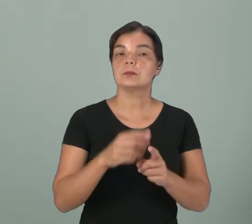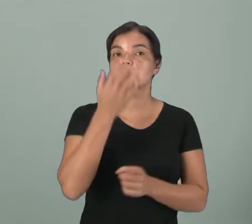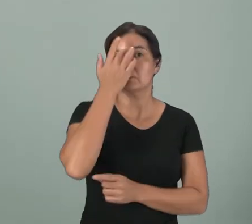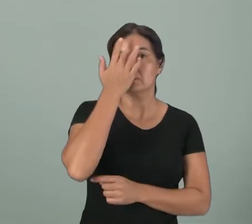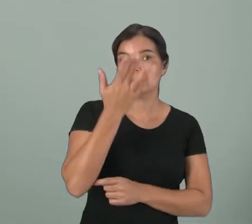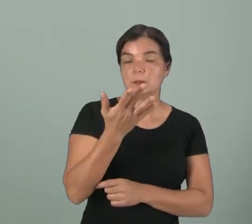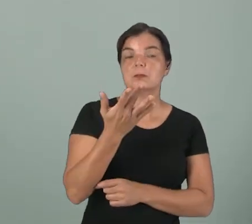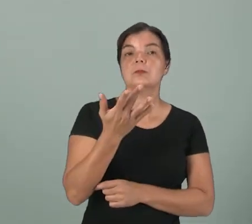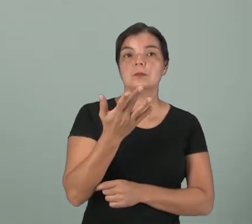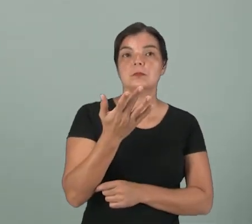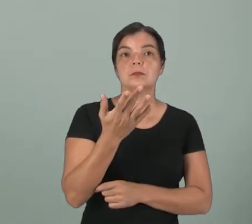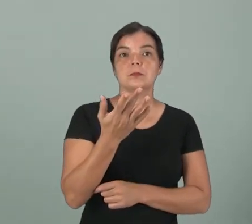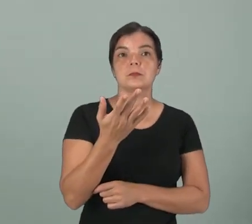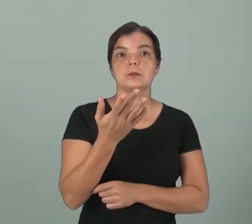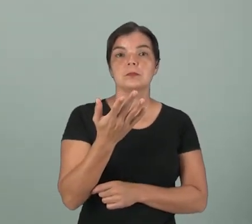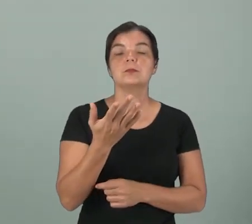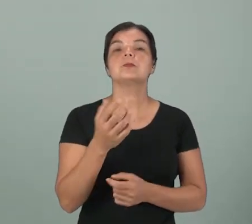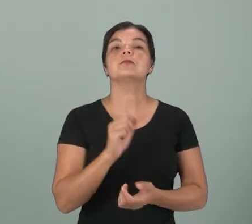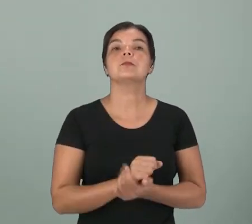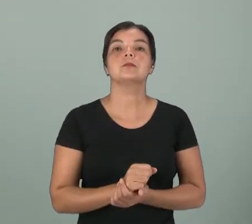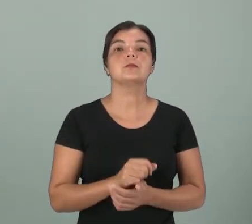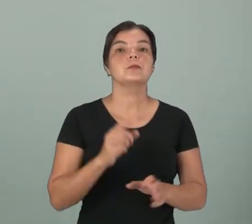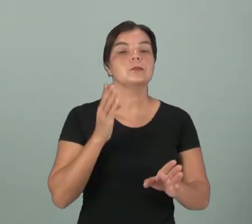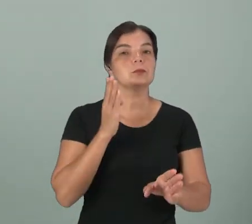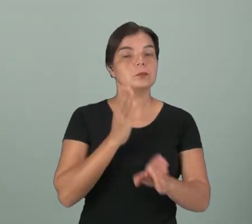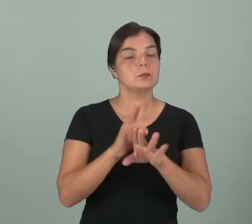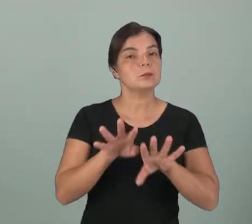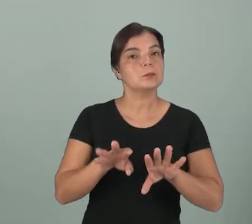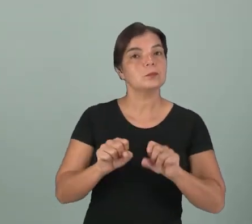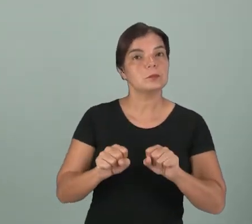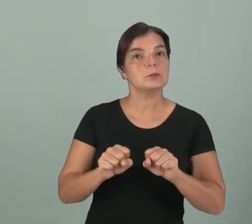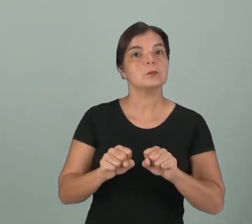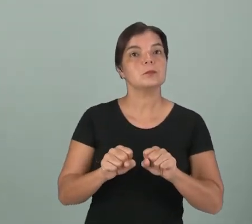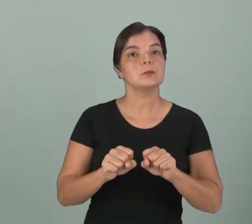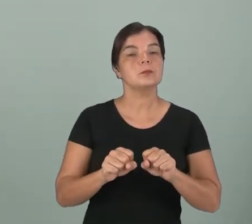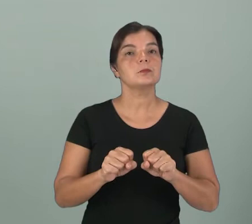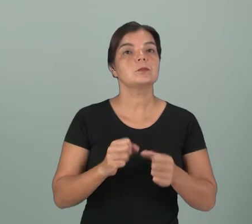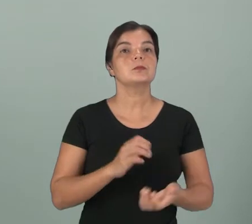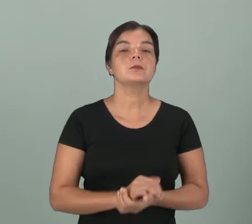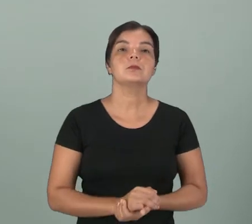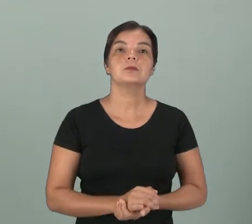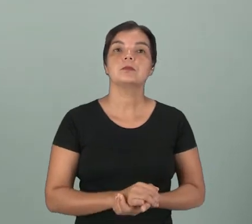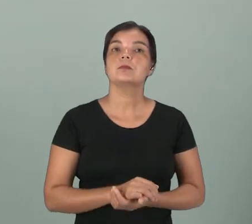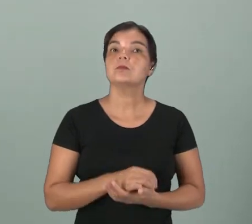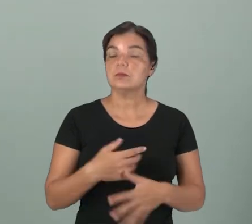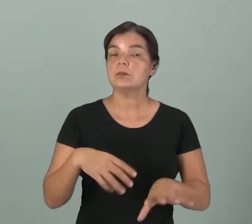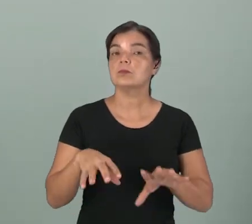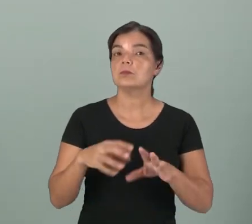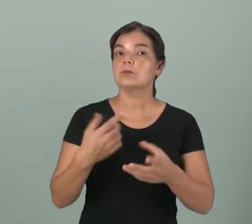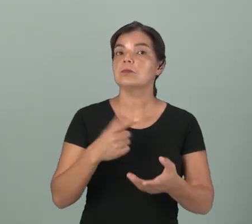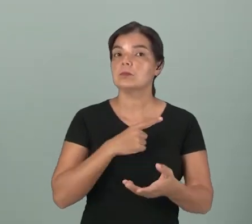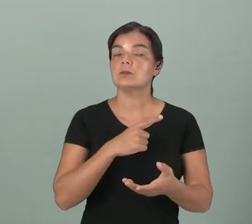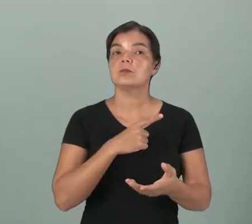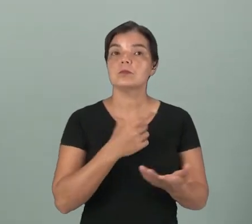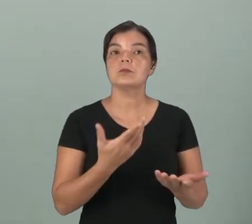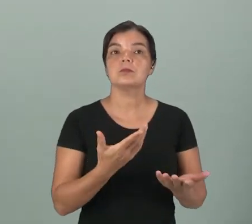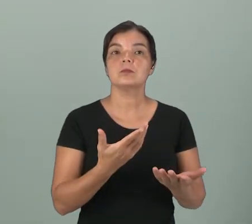mais fácil, ela tem muito mais facilidade devido aos seus receptores de aderir, né,